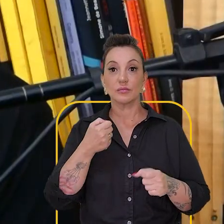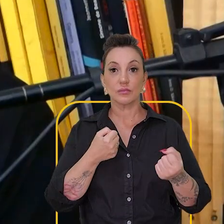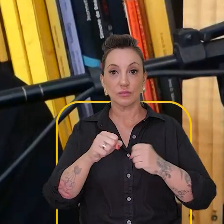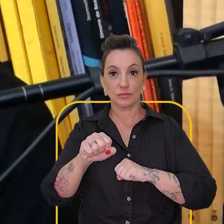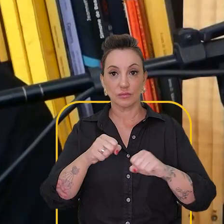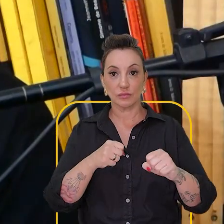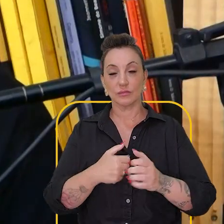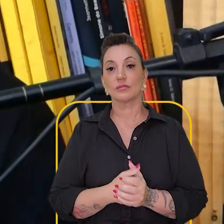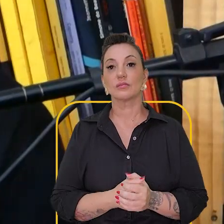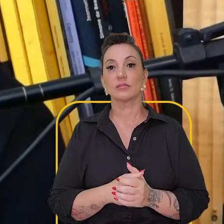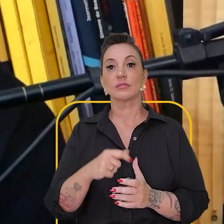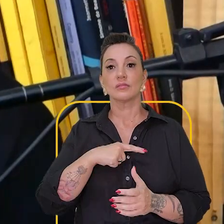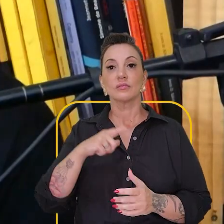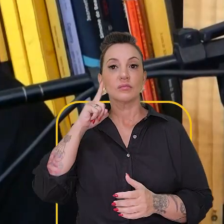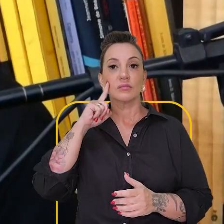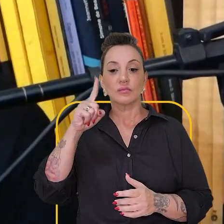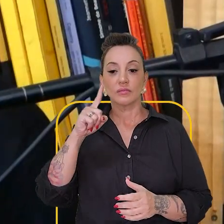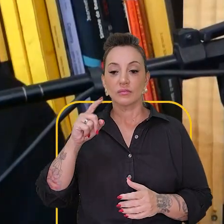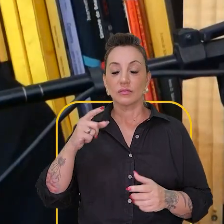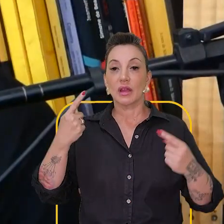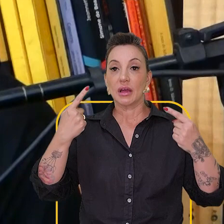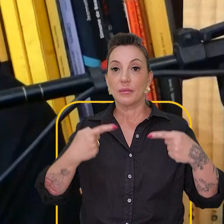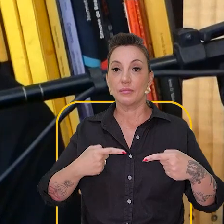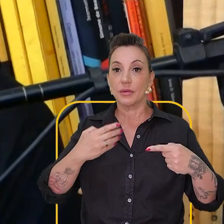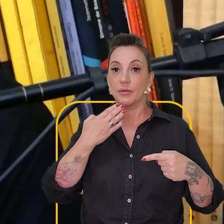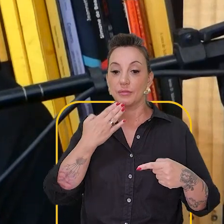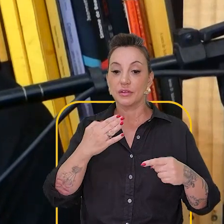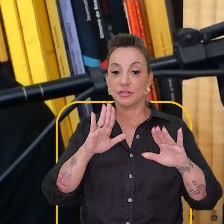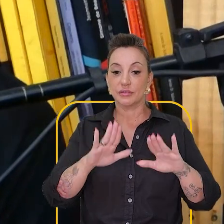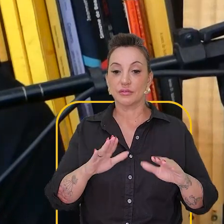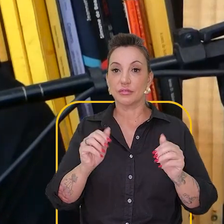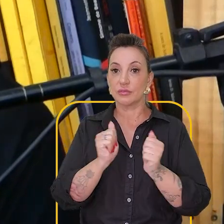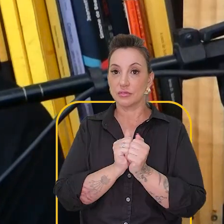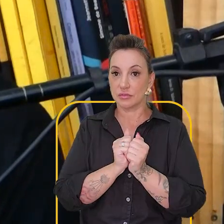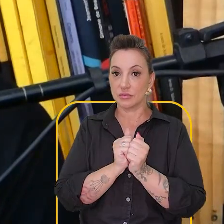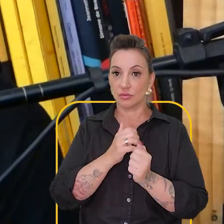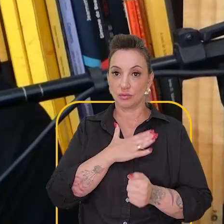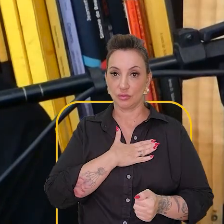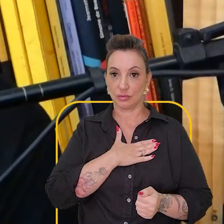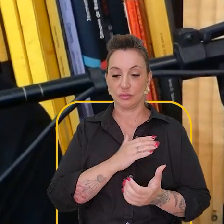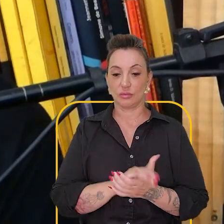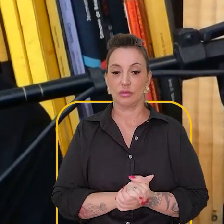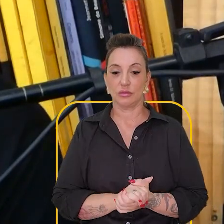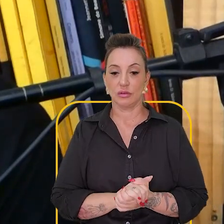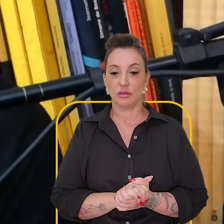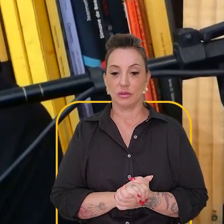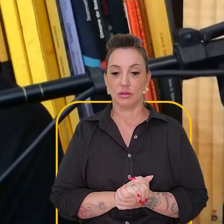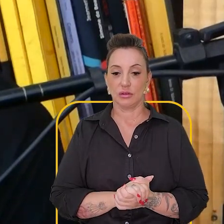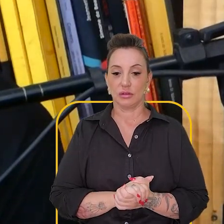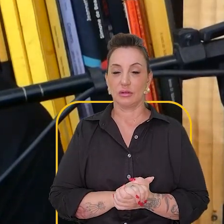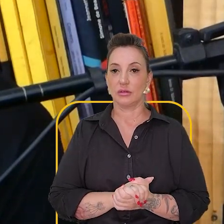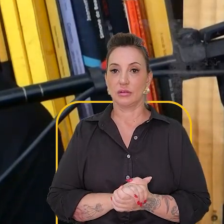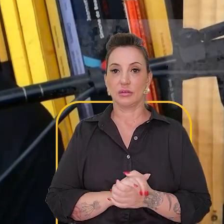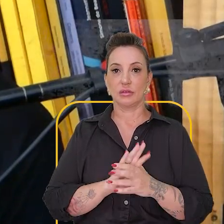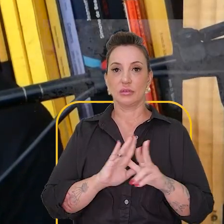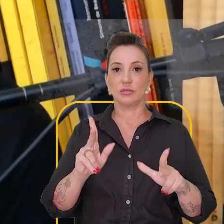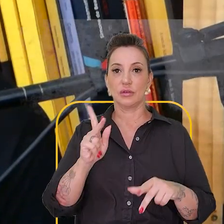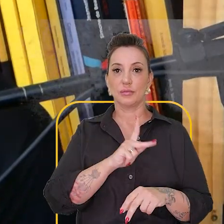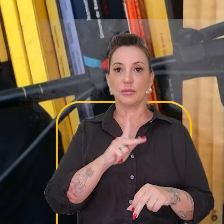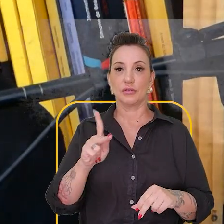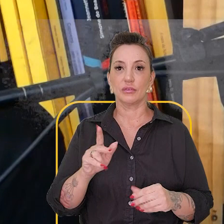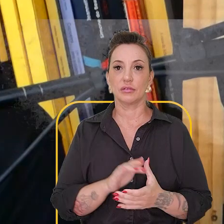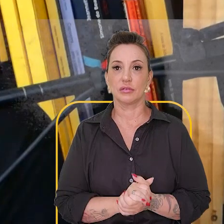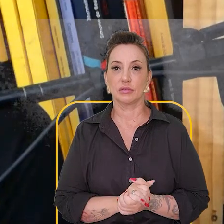mestre nou ficar com você ele não era meu professor não era nada aí eu falei você não fica no corner essa luta para mim ele ficou